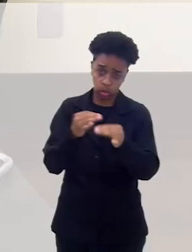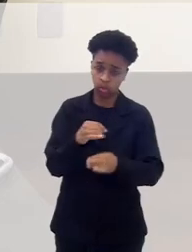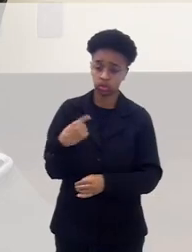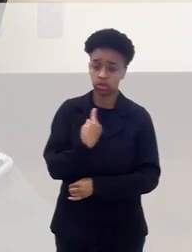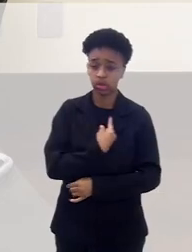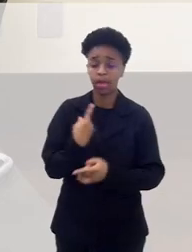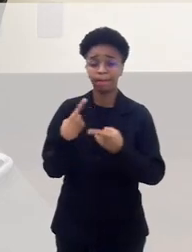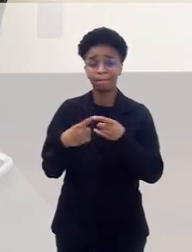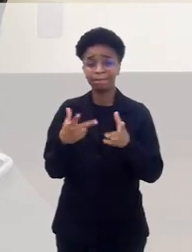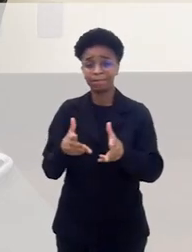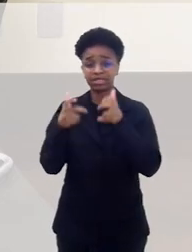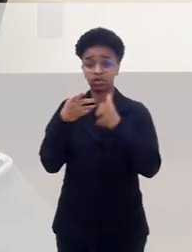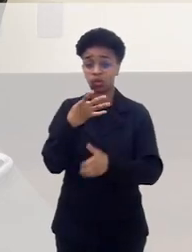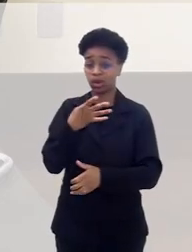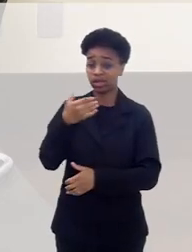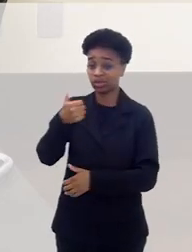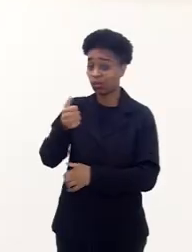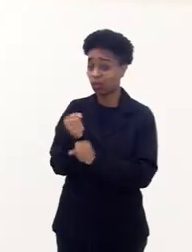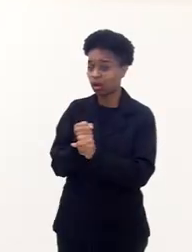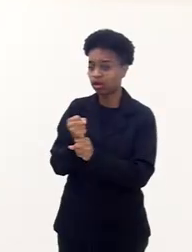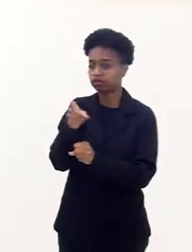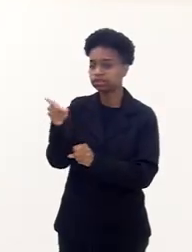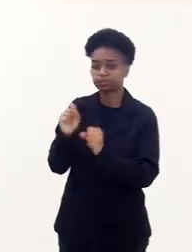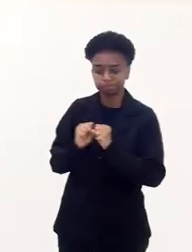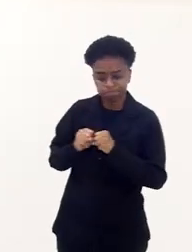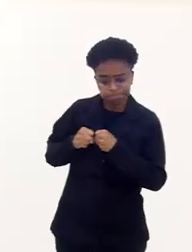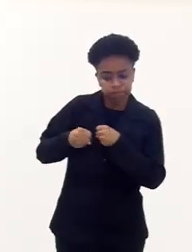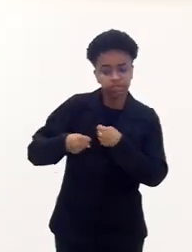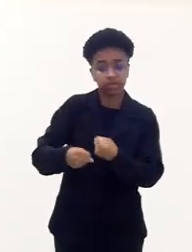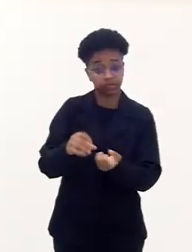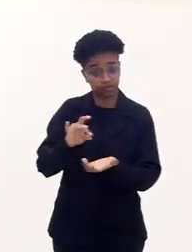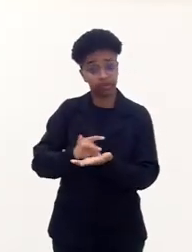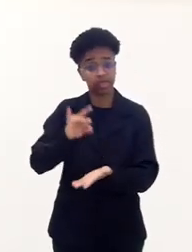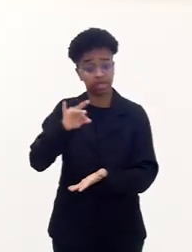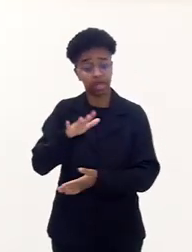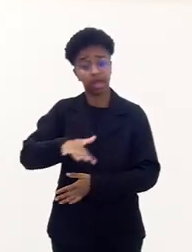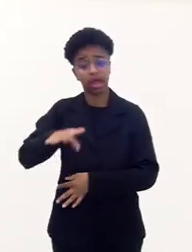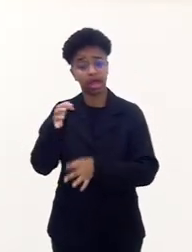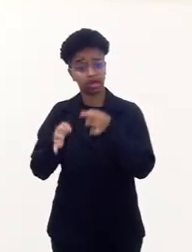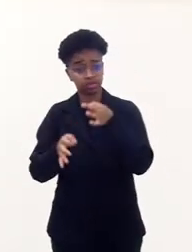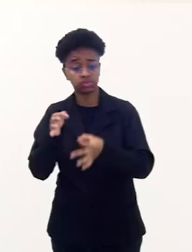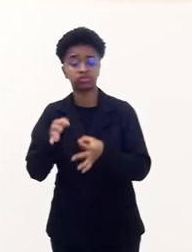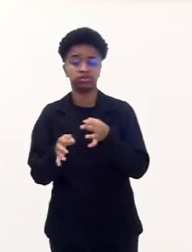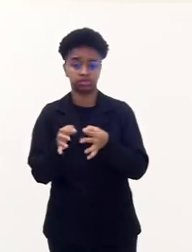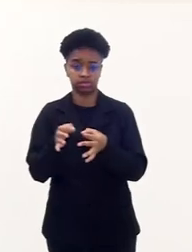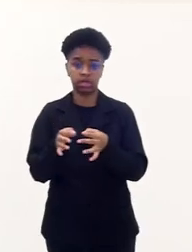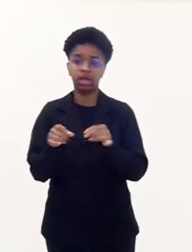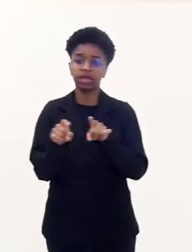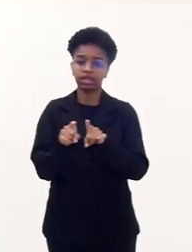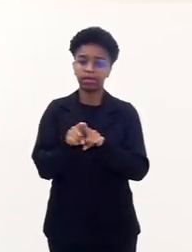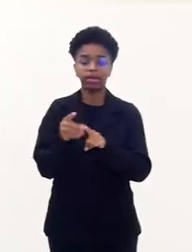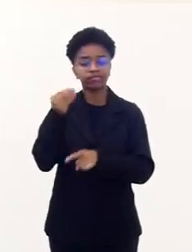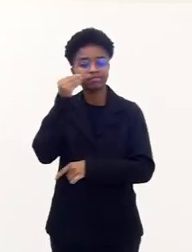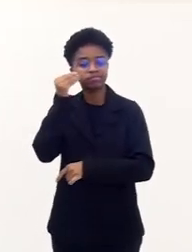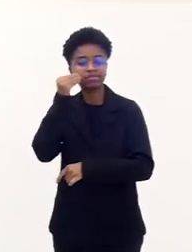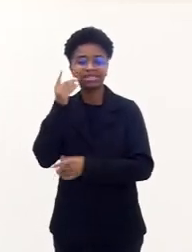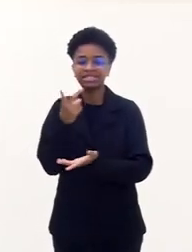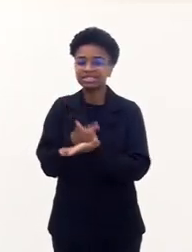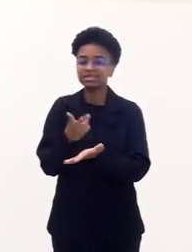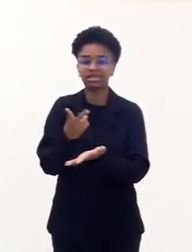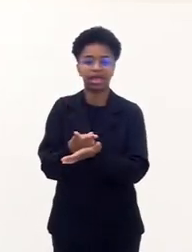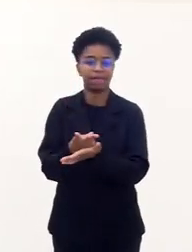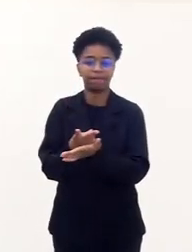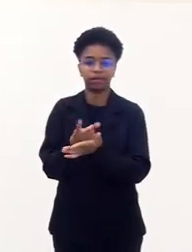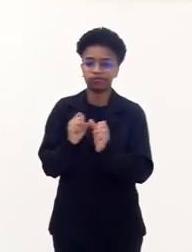testemunhamos ao longo de 41 anos a sua dedicação como magistrado como juiz a busca né